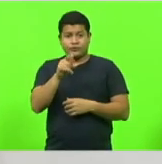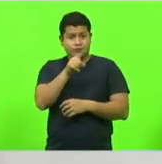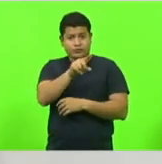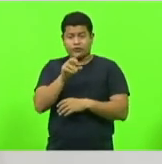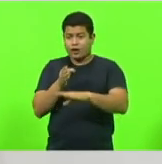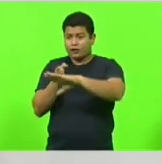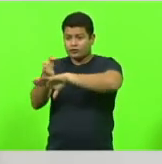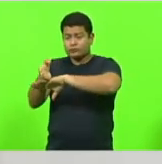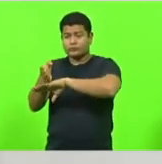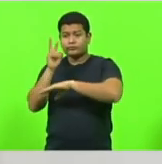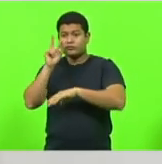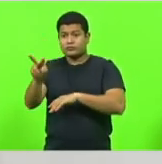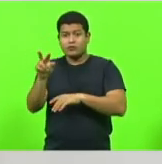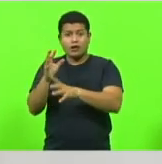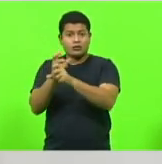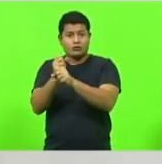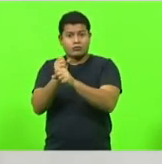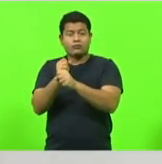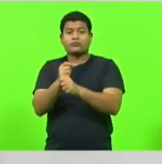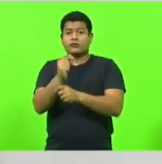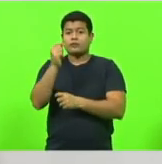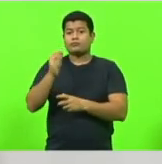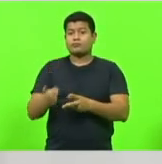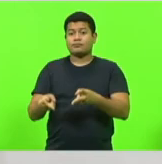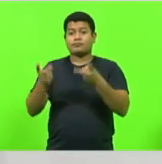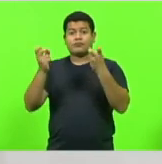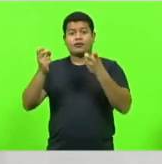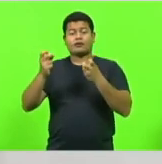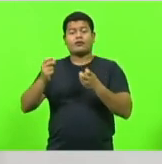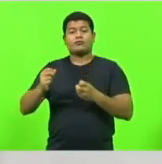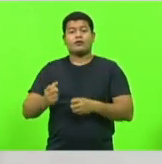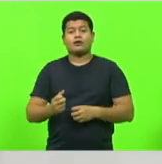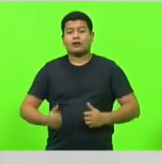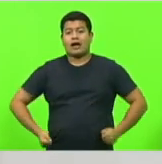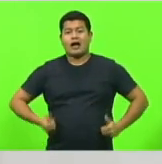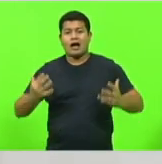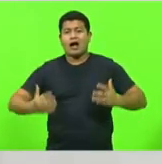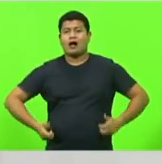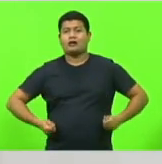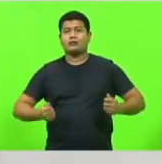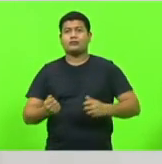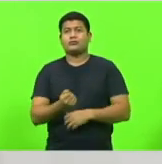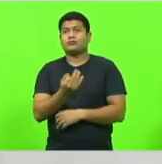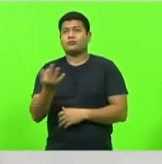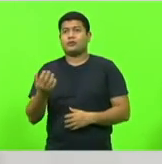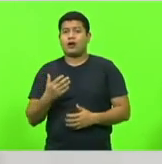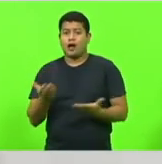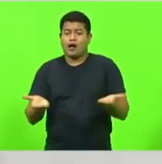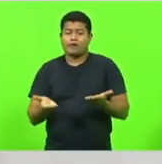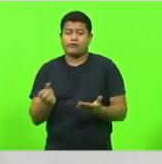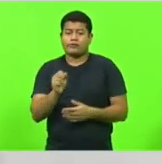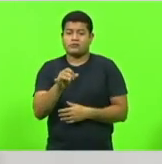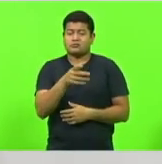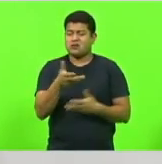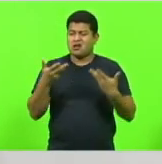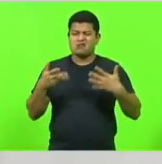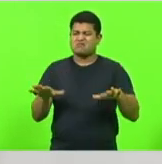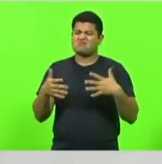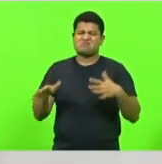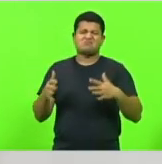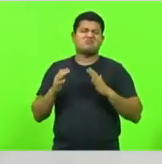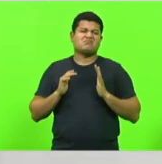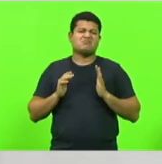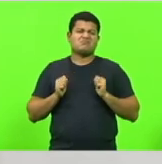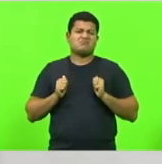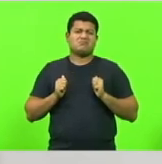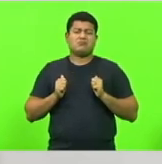do seu dinheiro, que esse dinheiro é seu, tá? Agora, se gosta de fazer papel de trouxa, aí não é